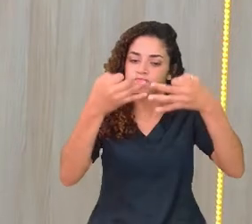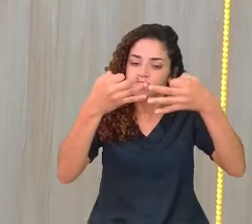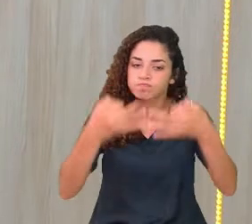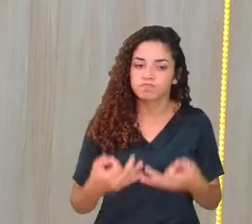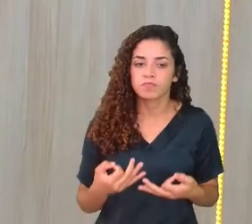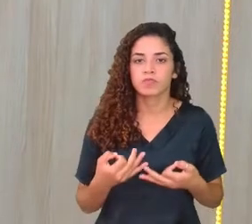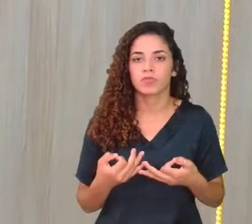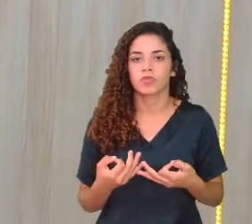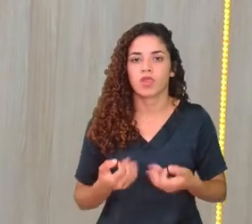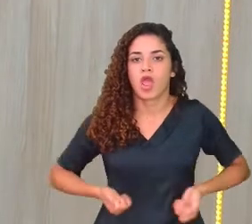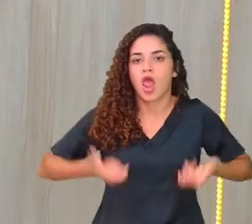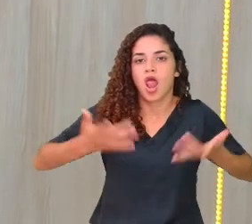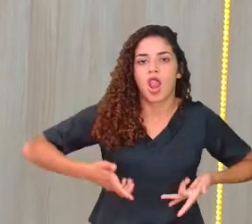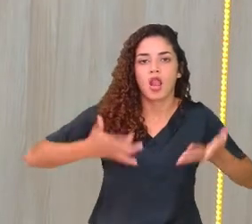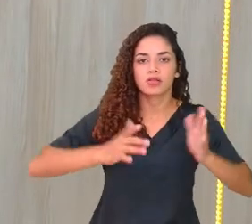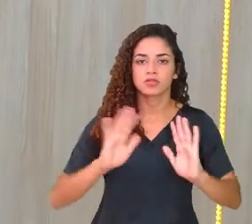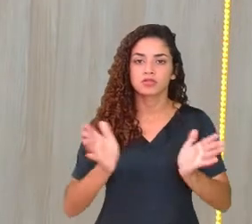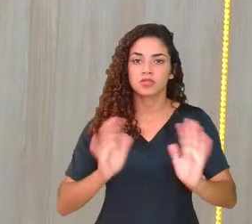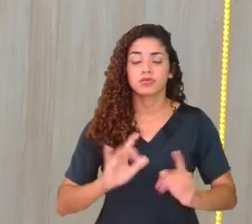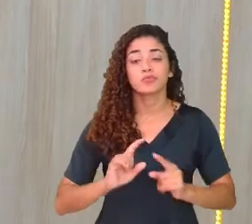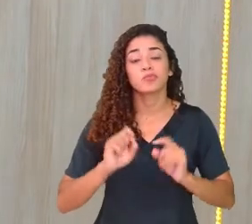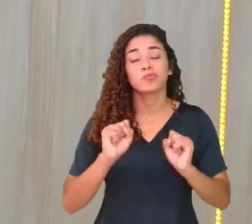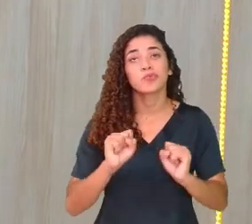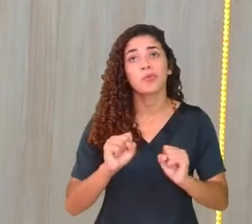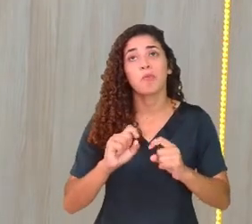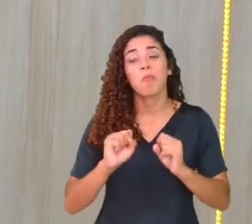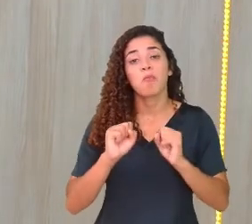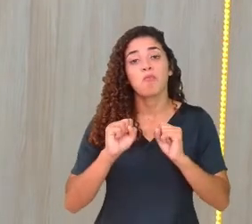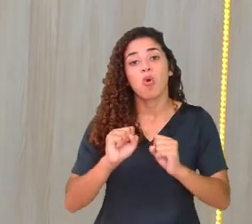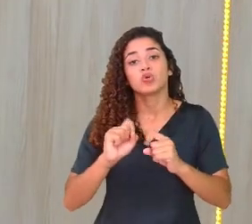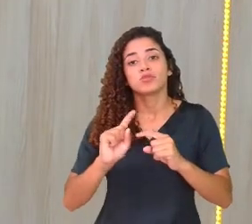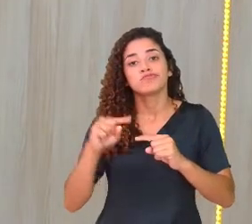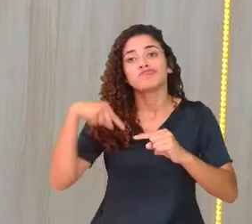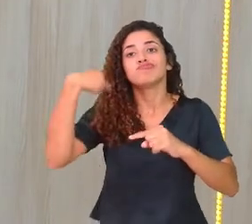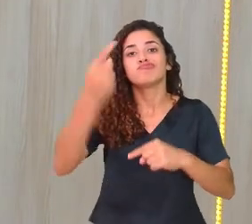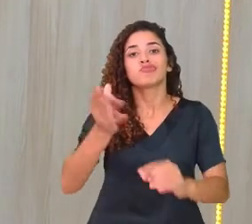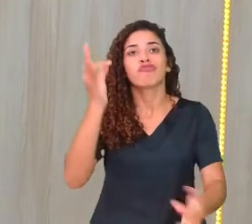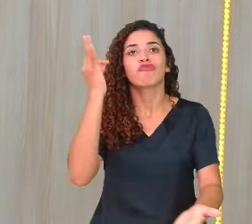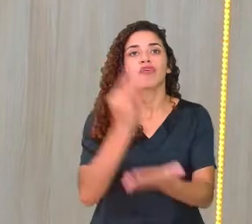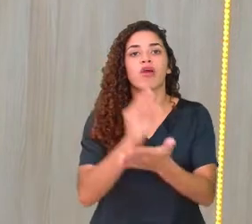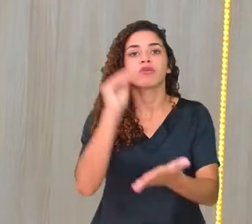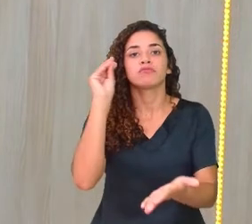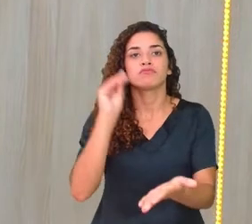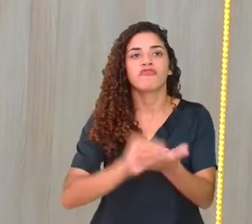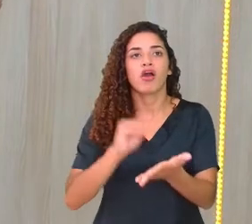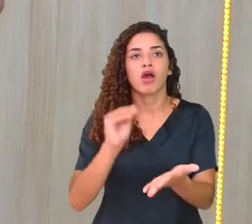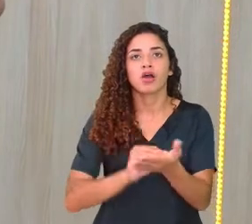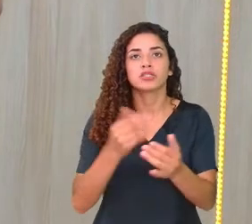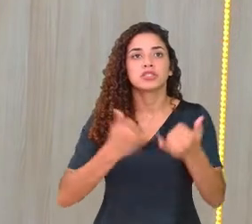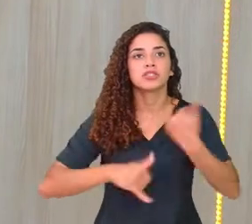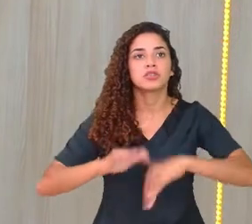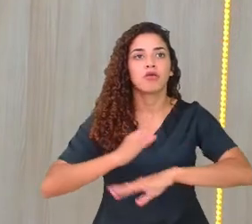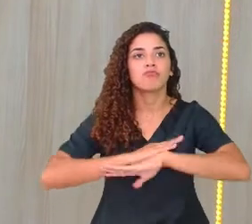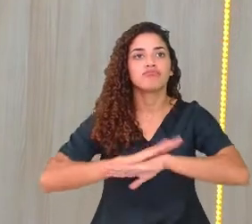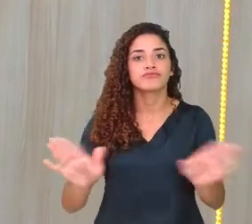sem exagero, porque um dia a gente pode ficar sem energia, pode ser que aconteça, não é? Ninguém sabe. Então, aqui as